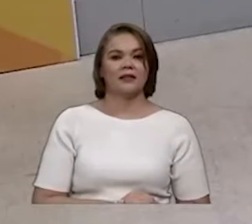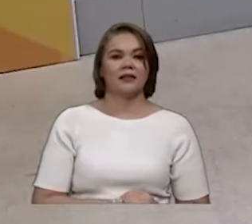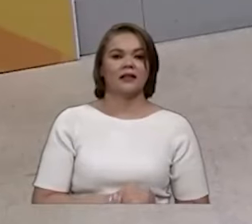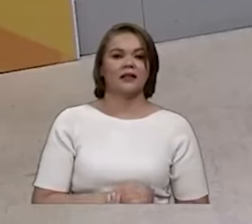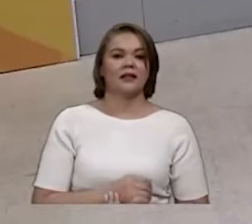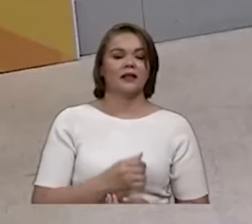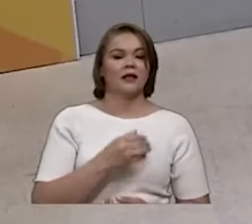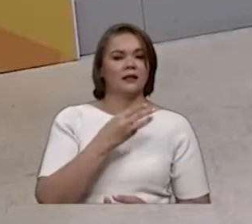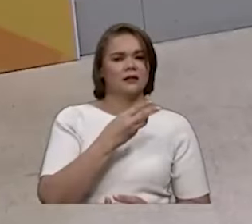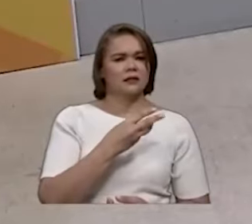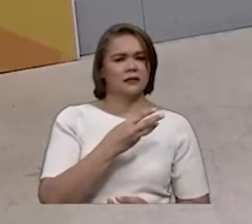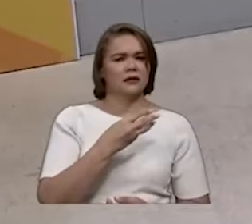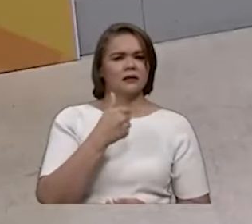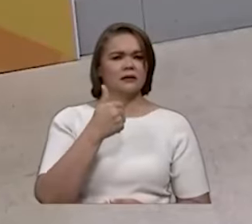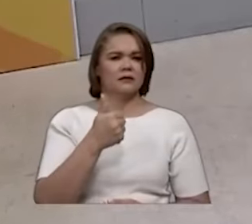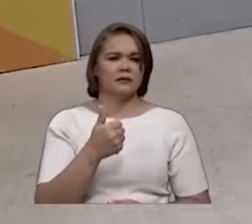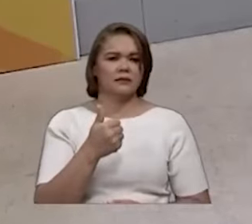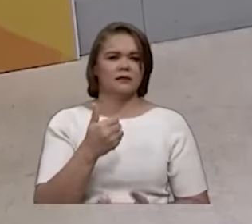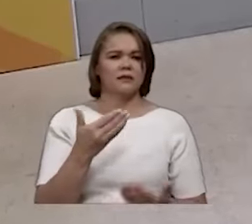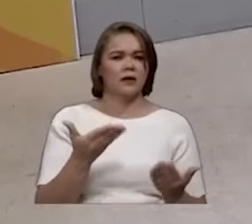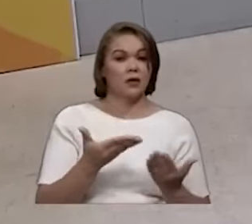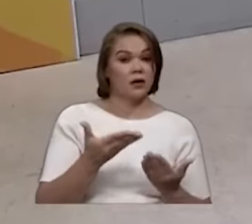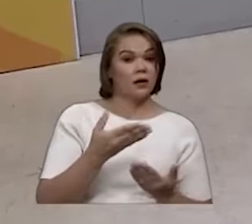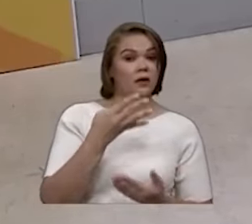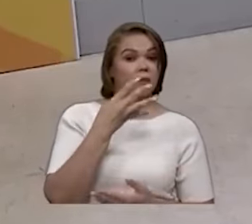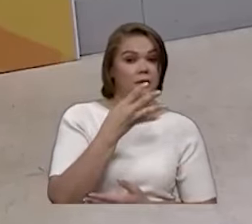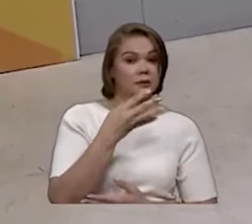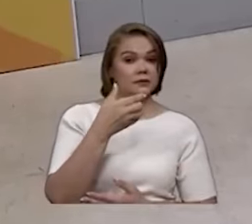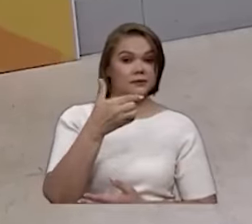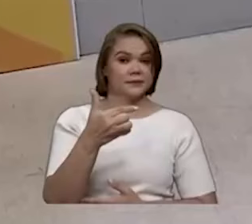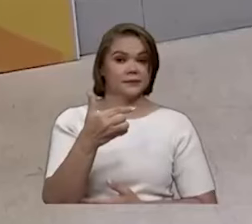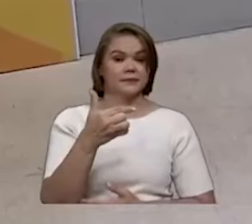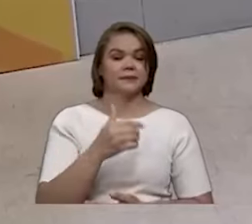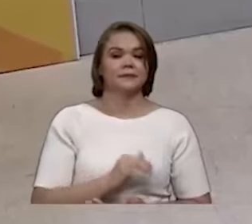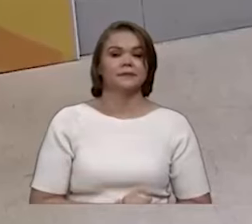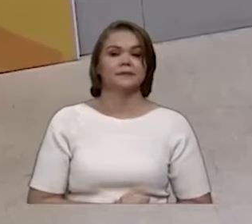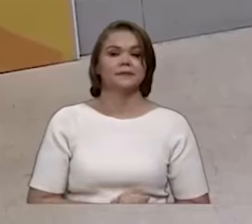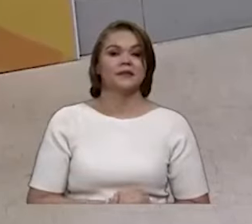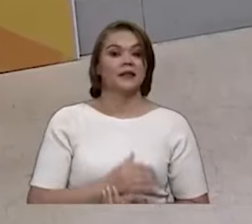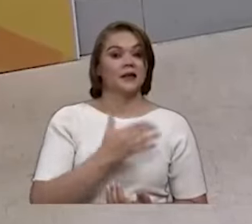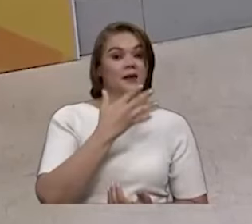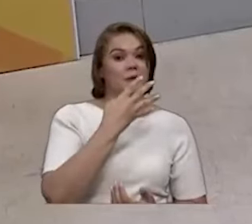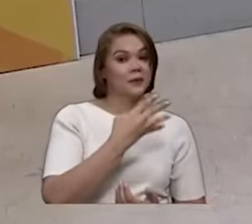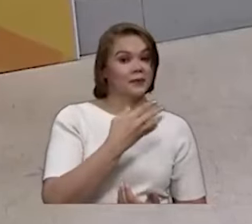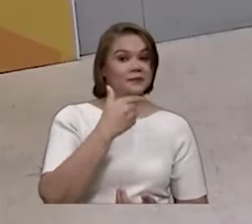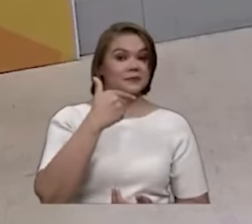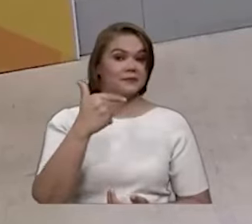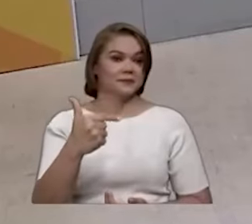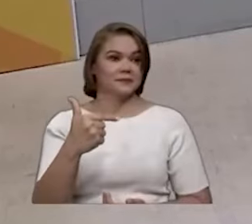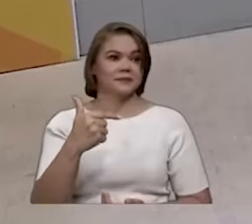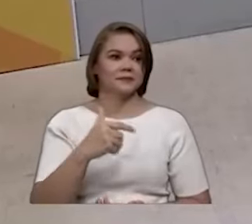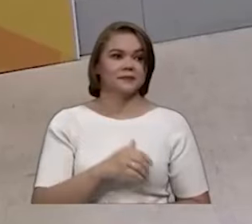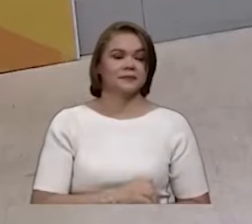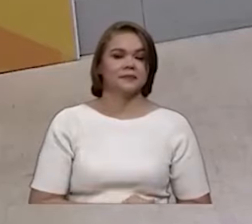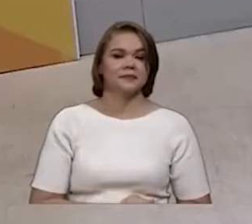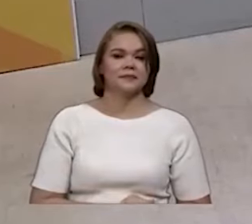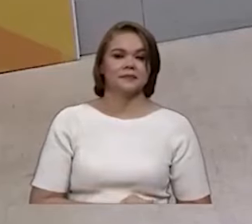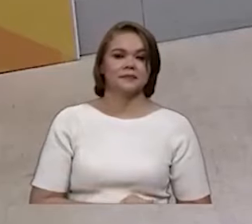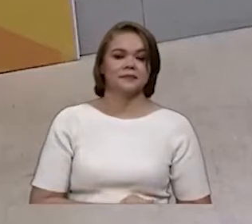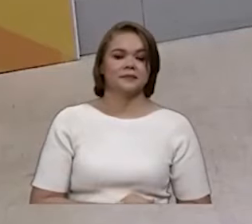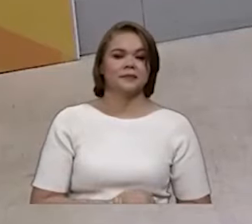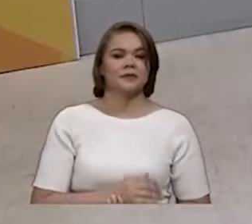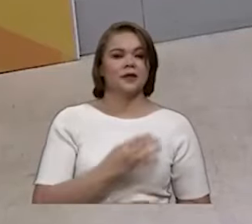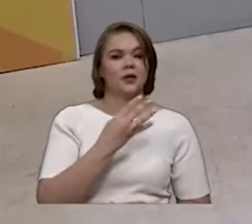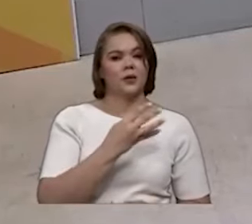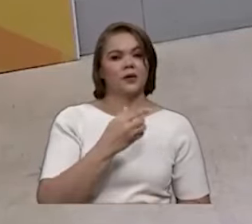31, 31 e 42. 4, 2. 42 já